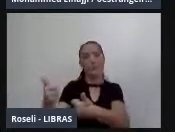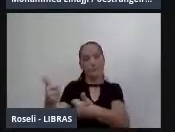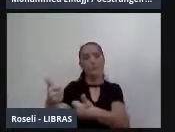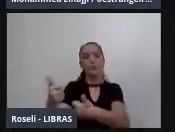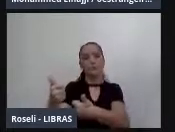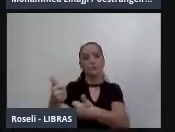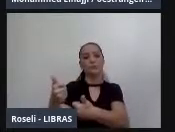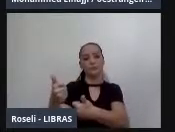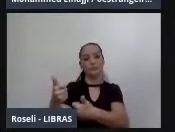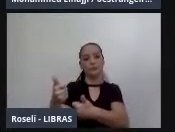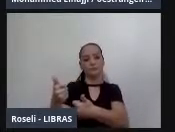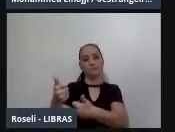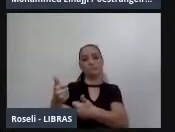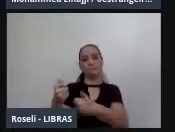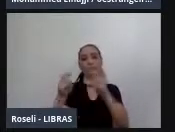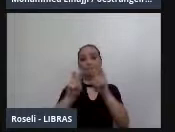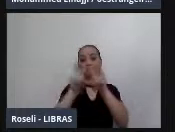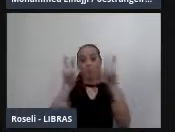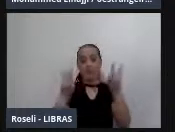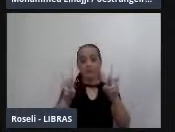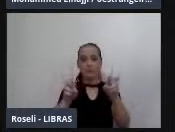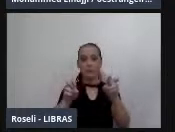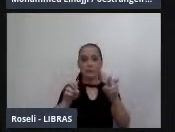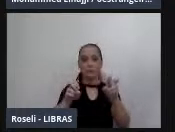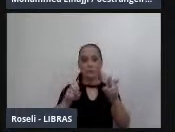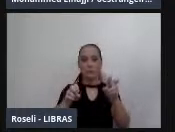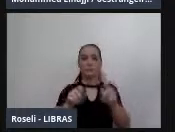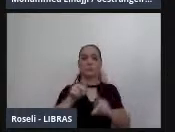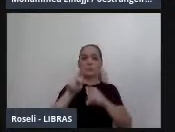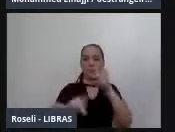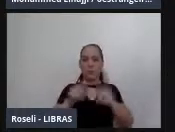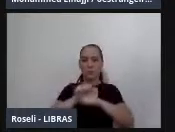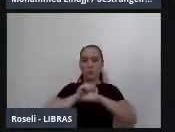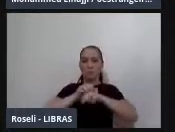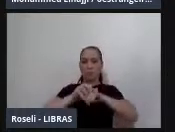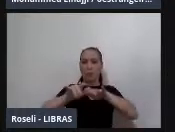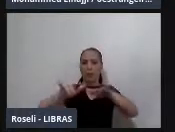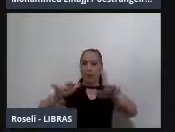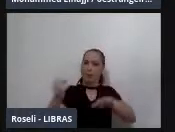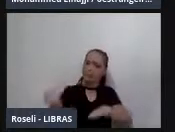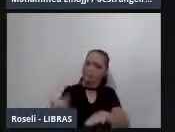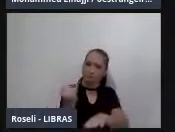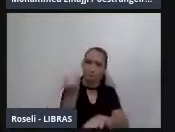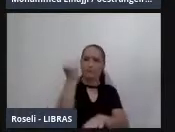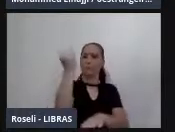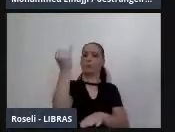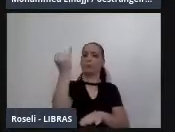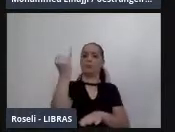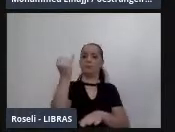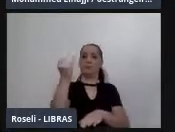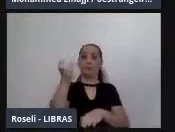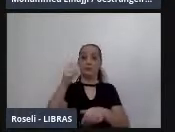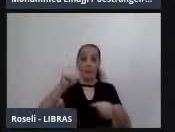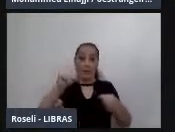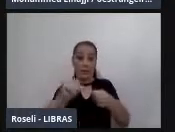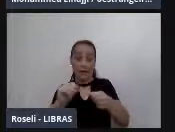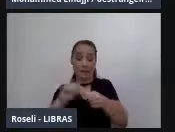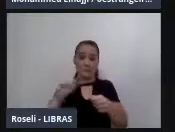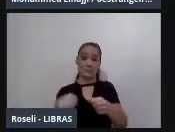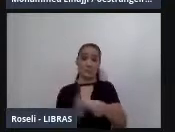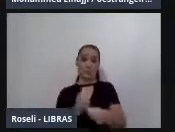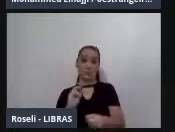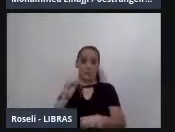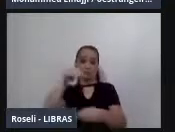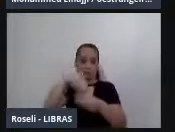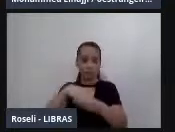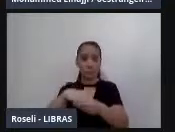gente possa falar para um público mais amplo de uma ação de extrema importância que nós temos na Unicamp e muitas